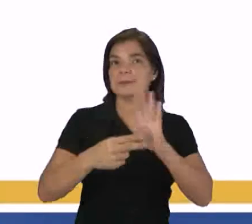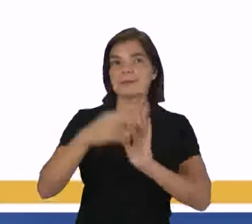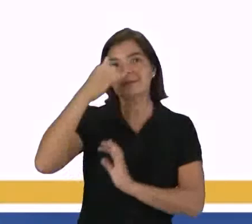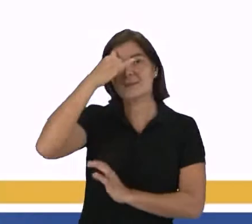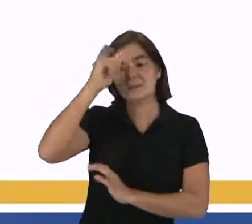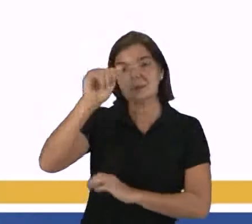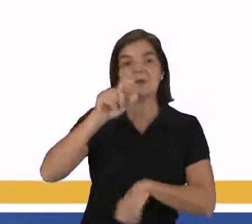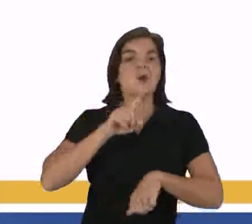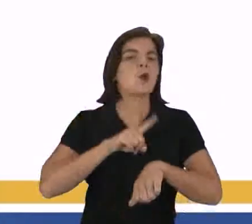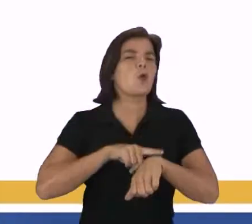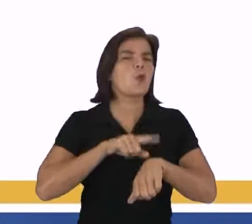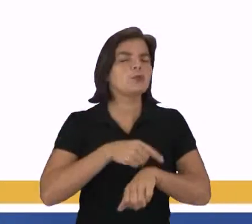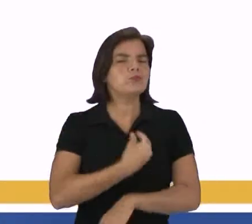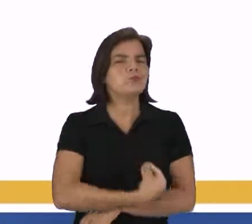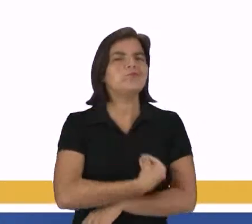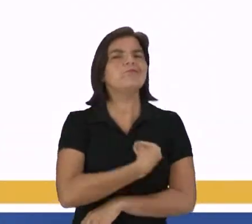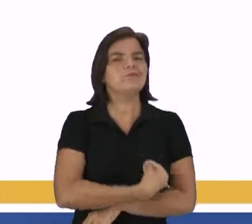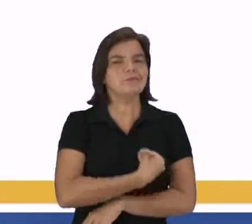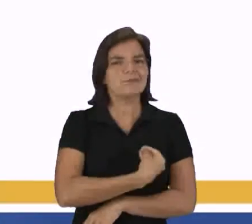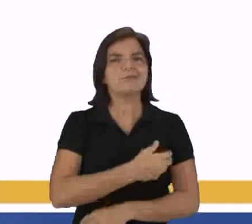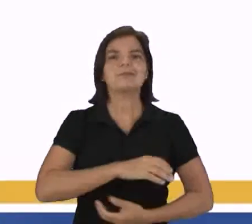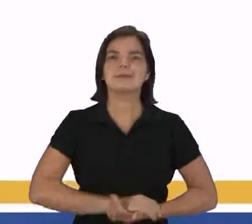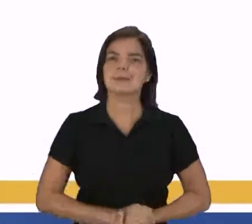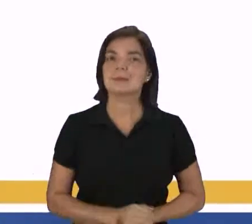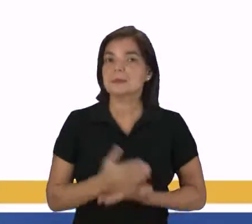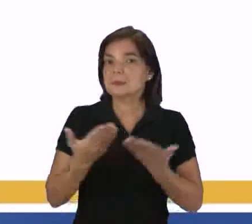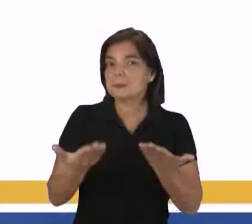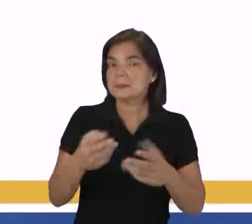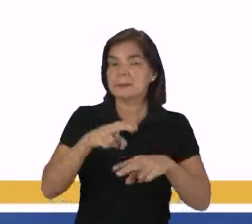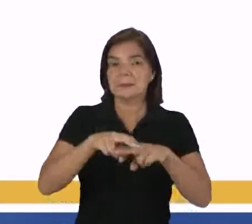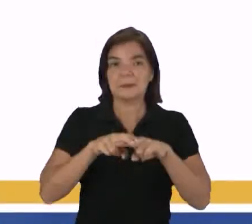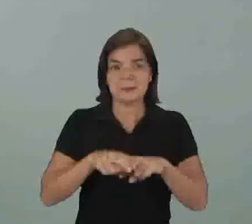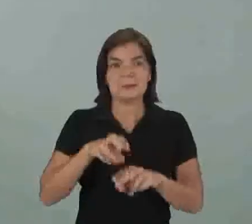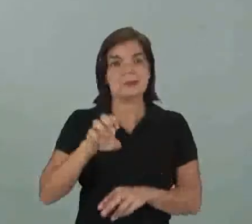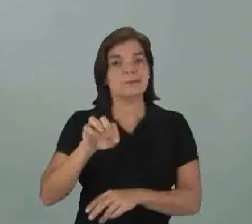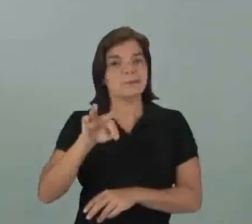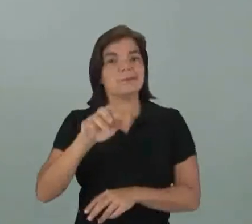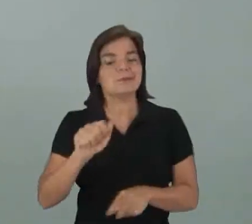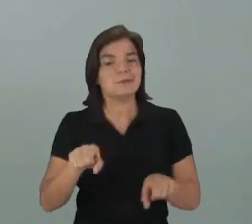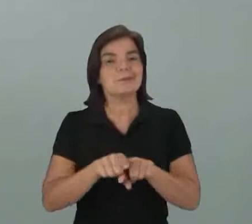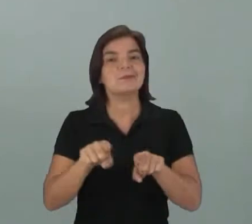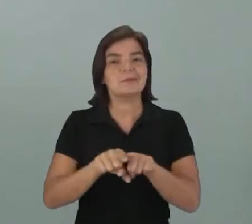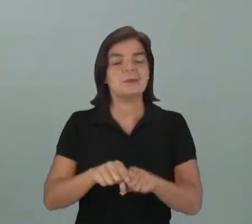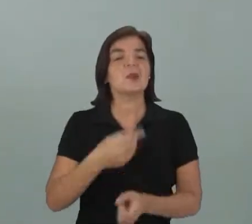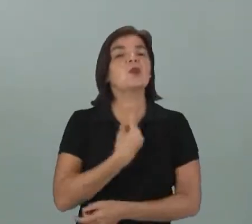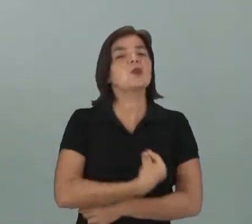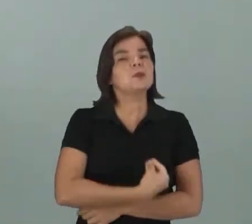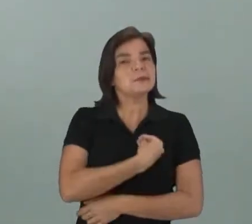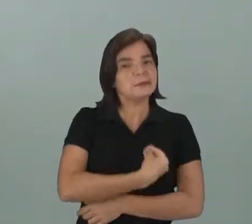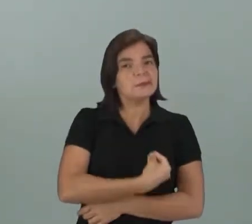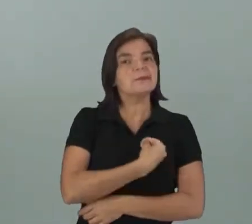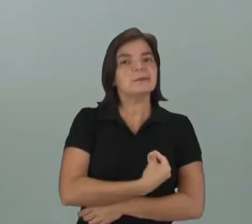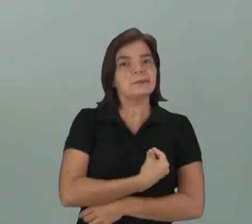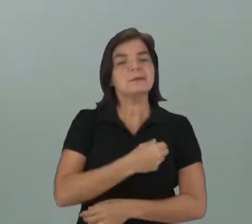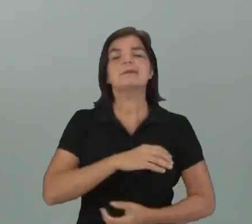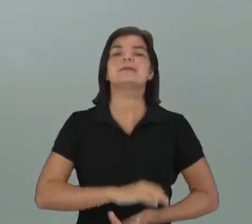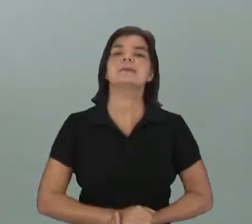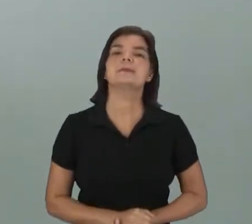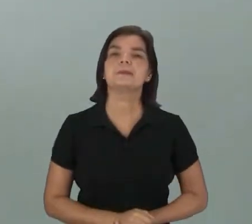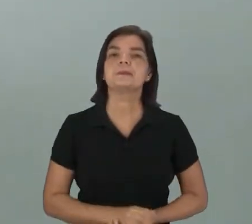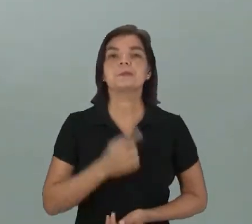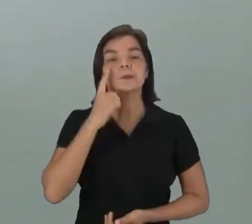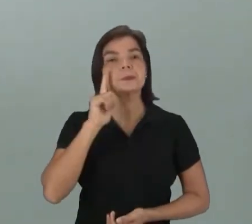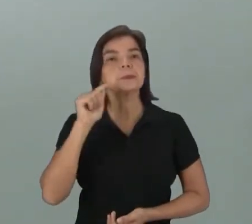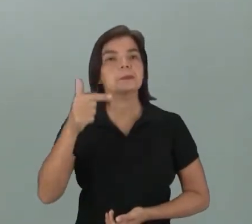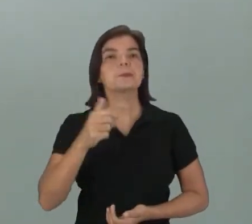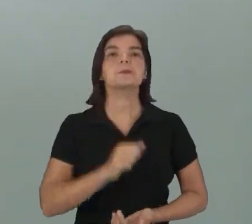dá a ideia de que naquele momento da vida. Por isso, quando ele diz a esta altura, ele diz naquele momento da vida.